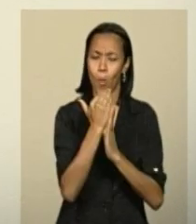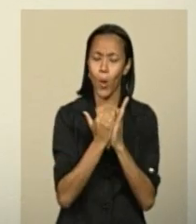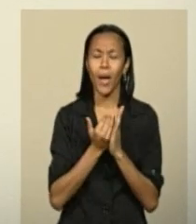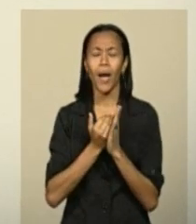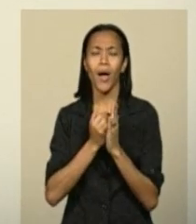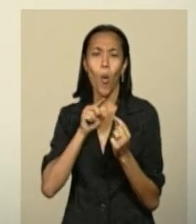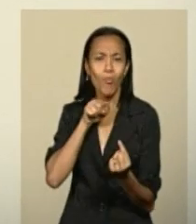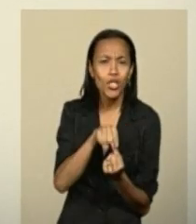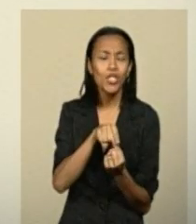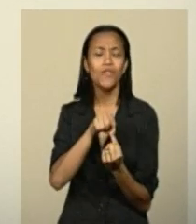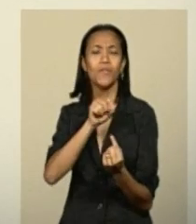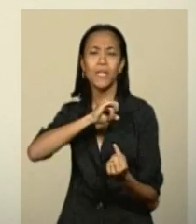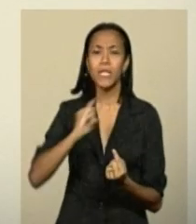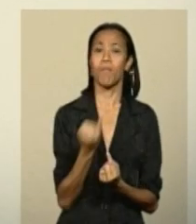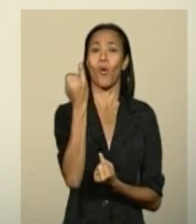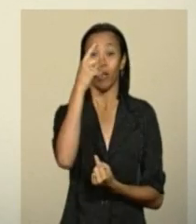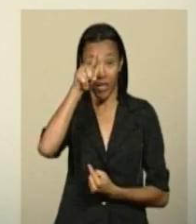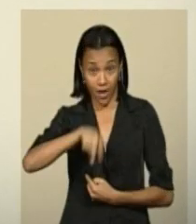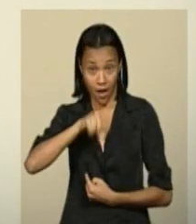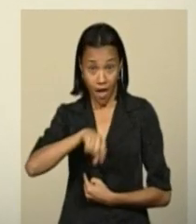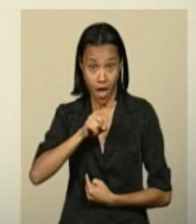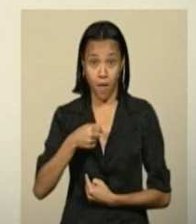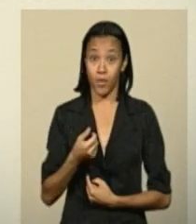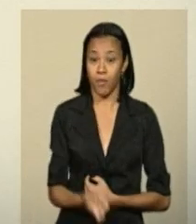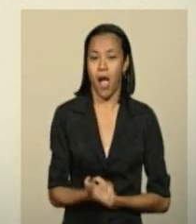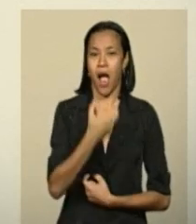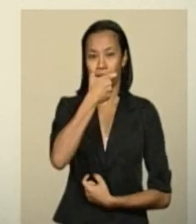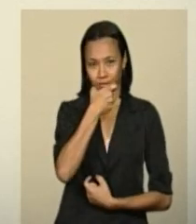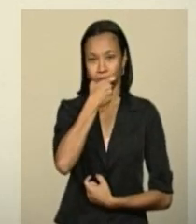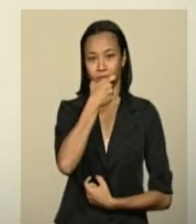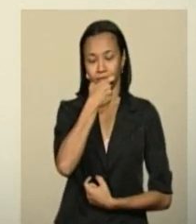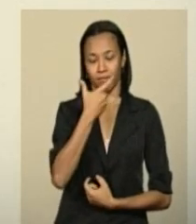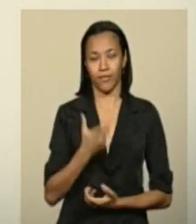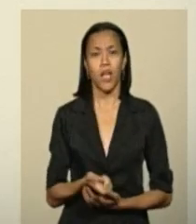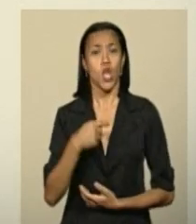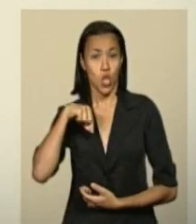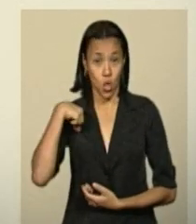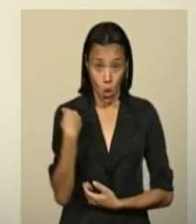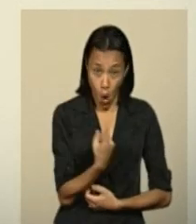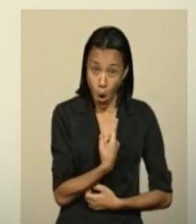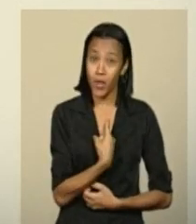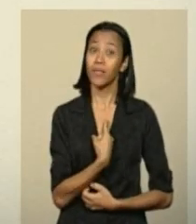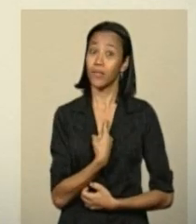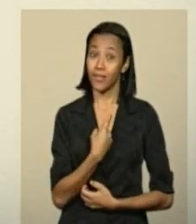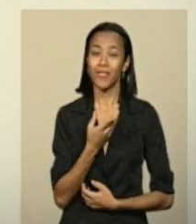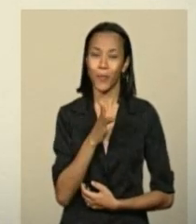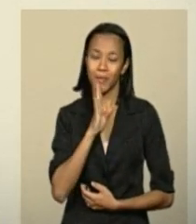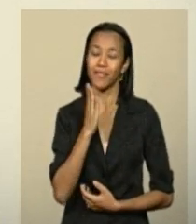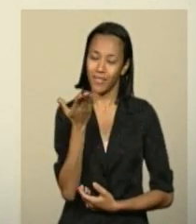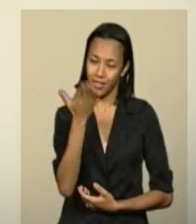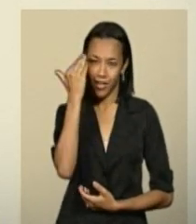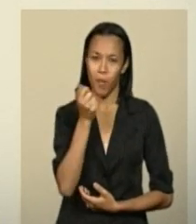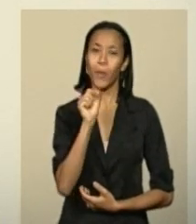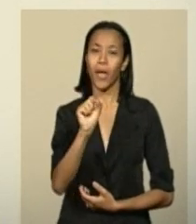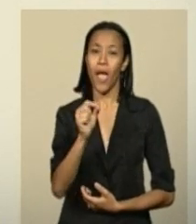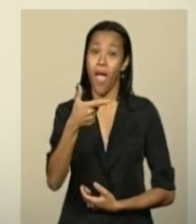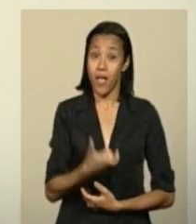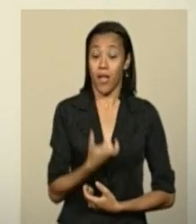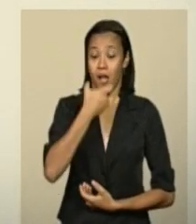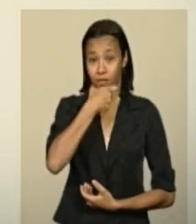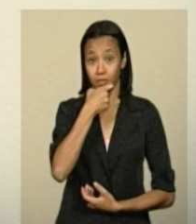importante que é a colocação de próteses dentárias Nossa conhecida dentadura Luciano essas